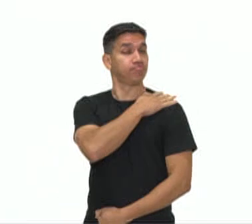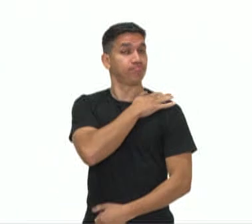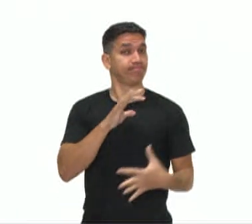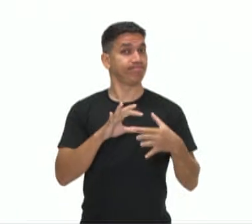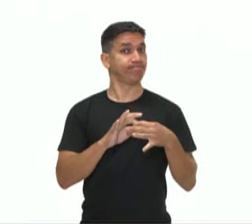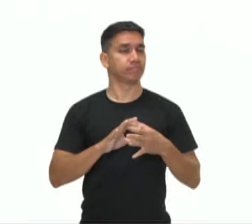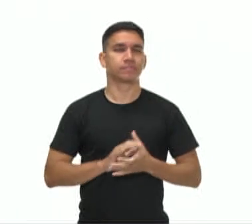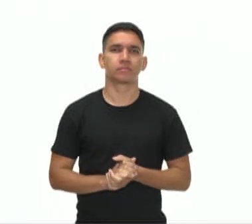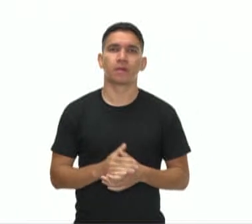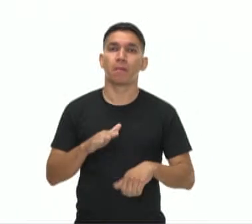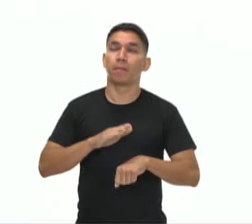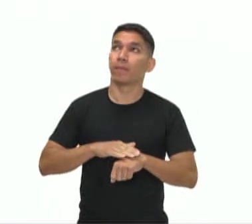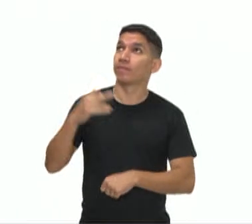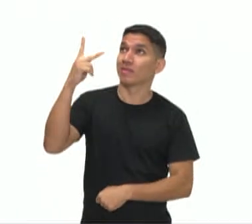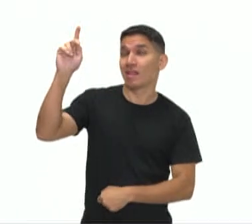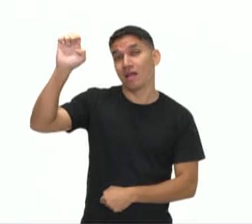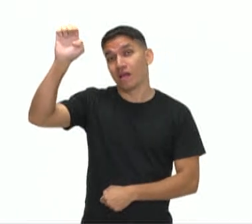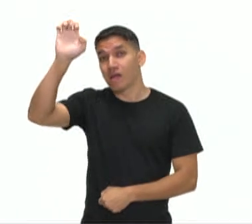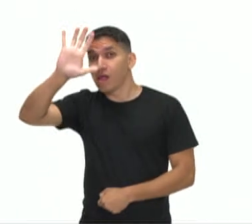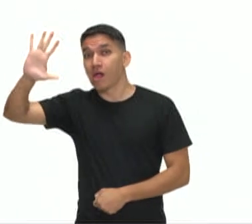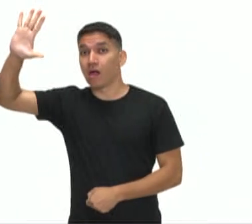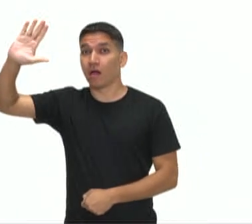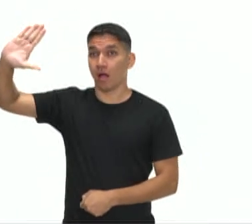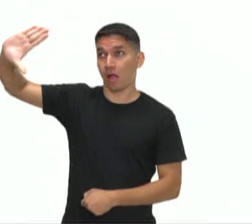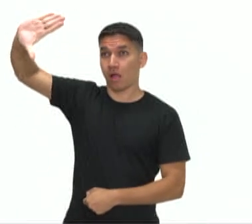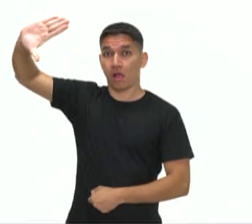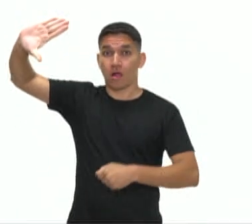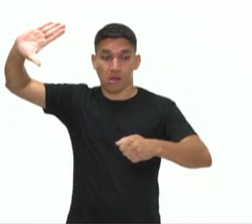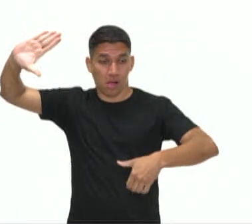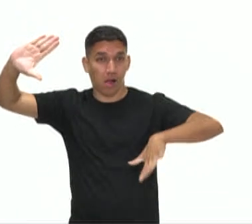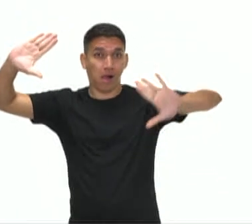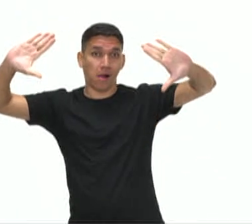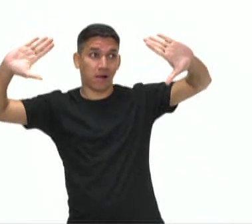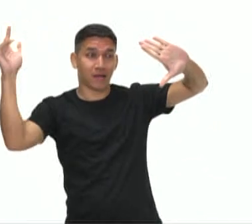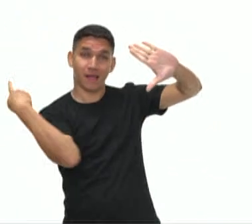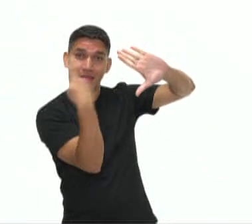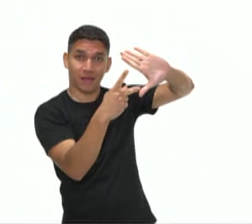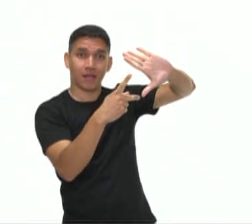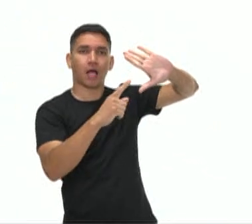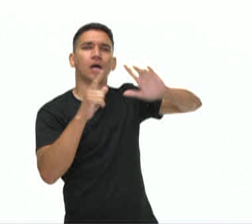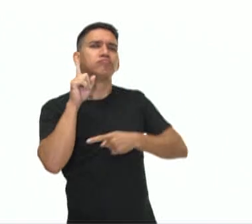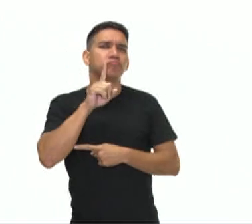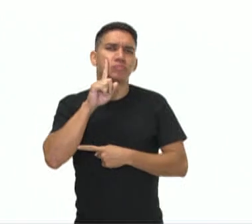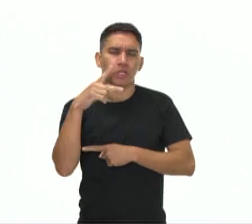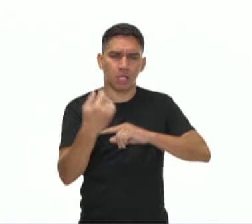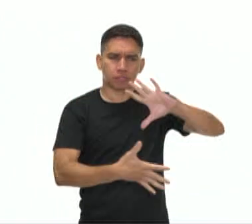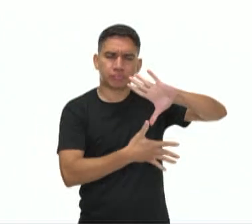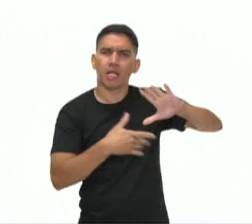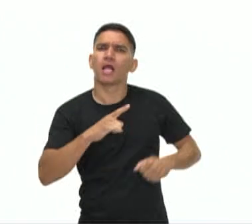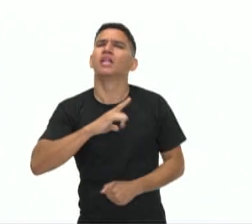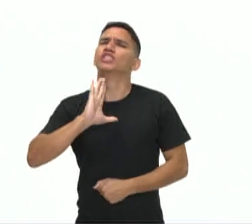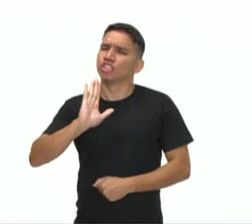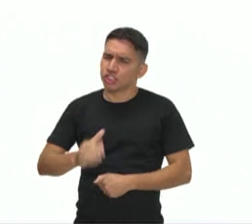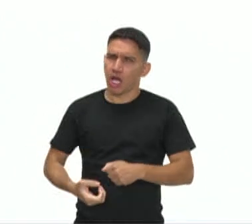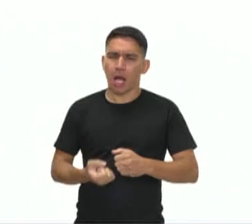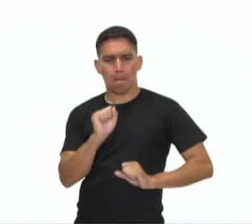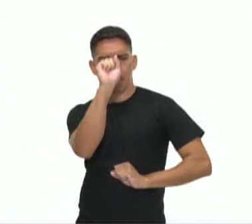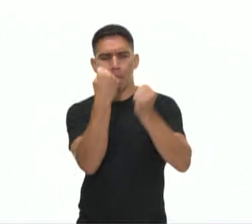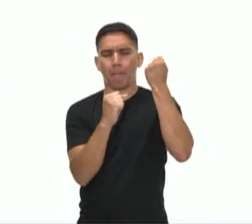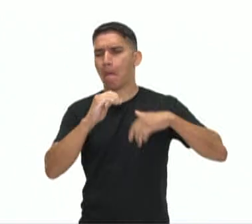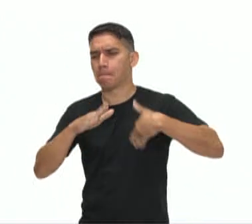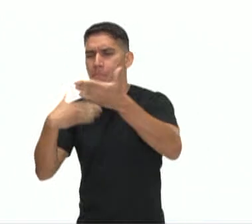Enquanto na Europa e nos Estados Unidos já havia um desenvolvimento industrial significativo, e em um Estado